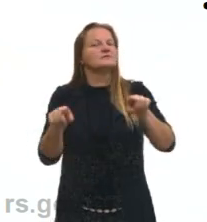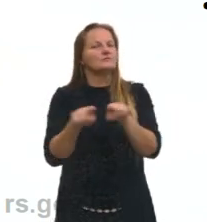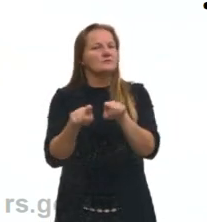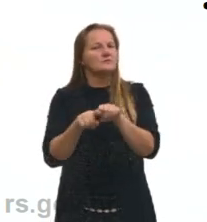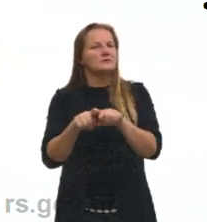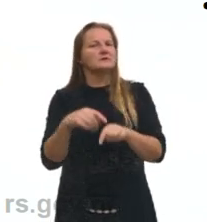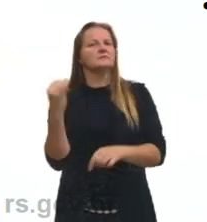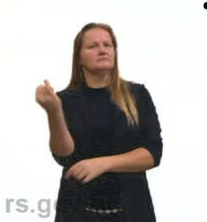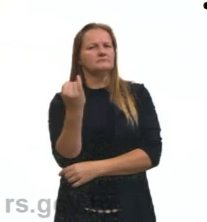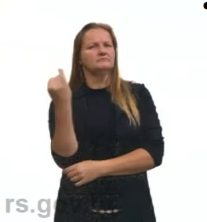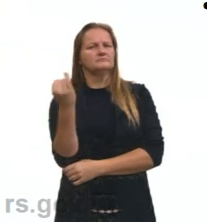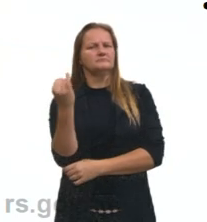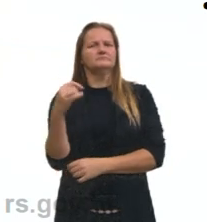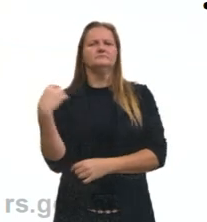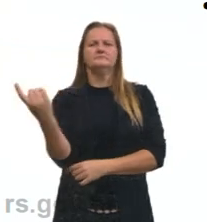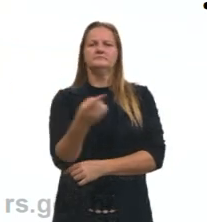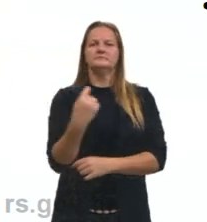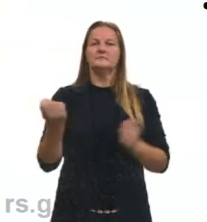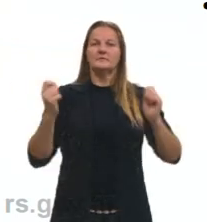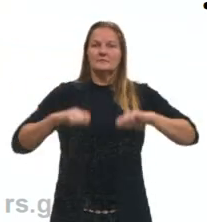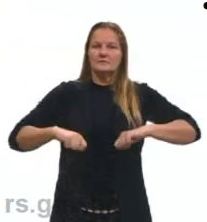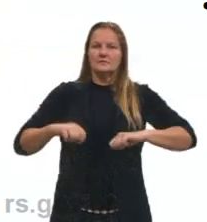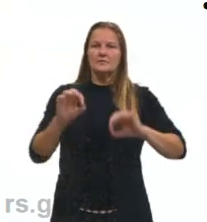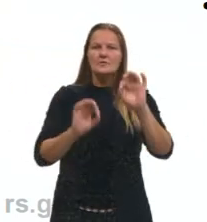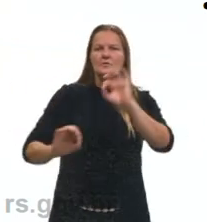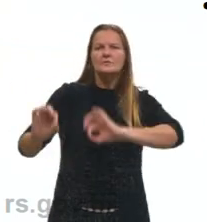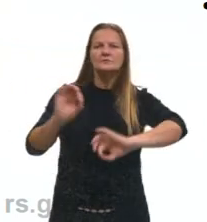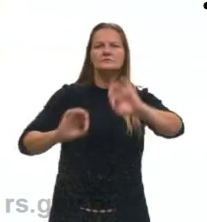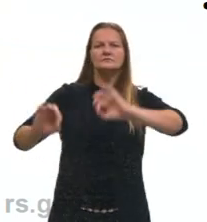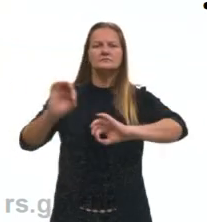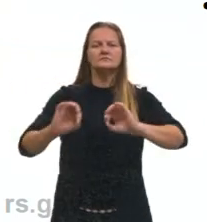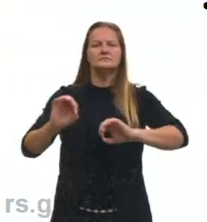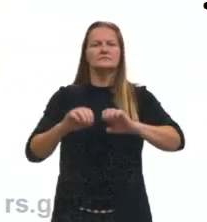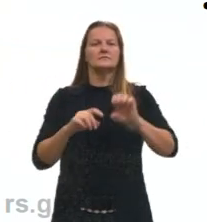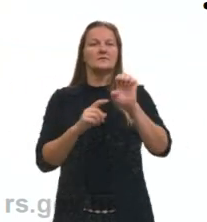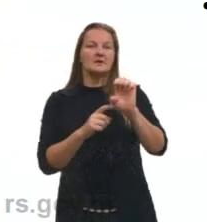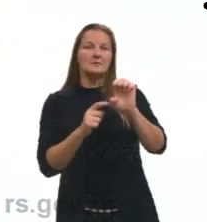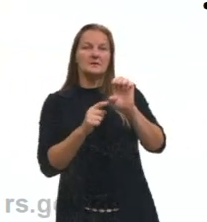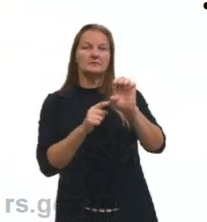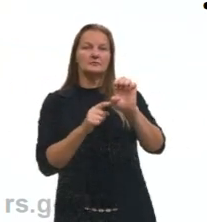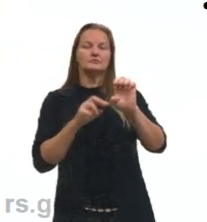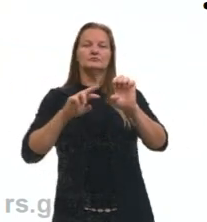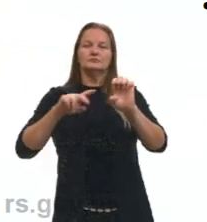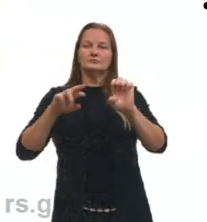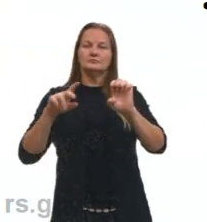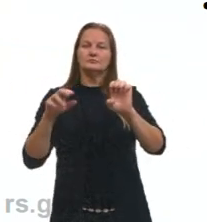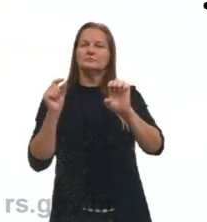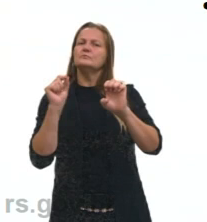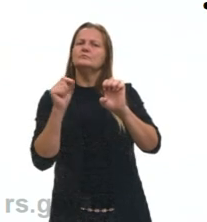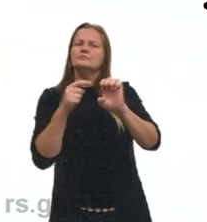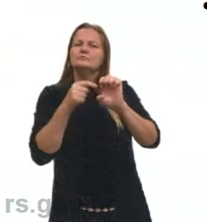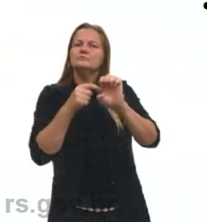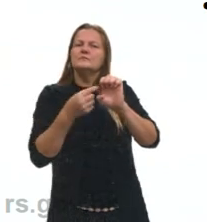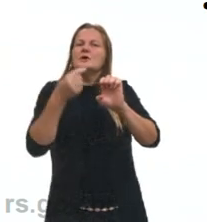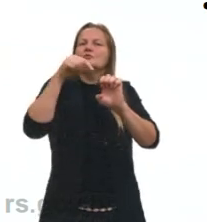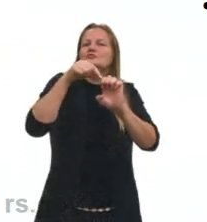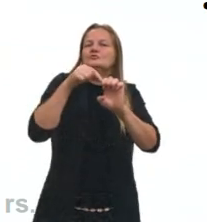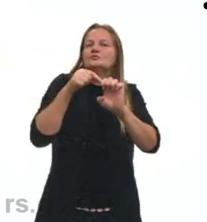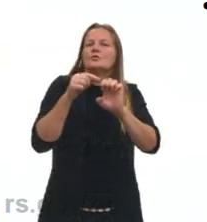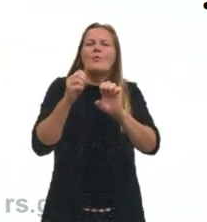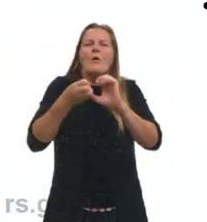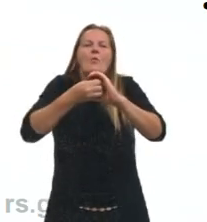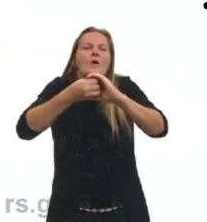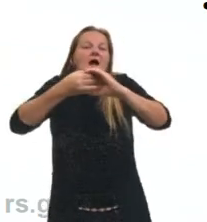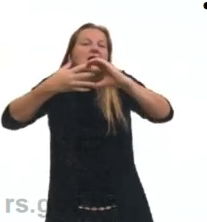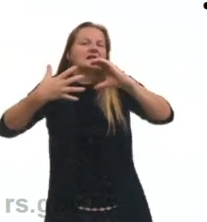também para que possamos organizar os elementos em termos de suas propriedades ou seja em termos de